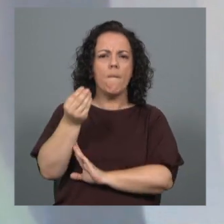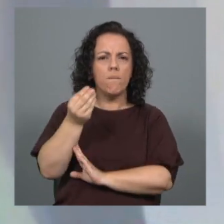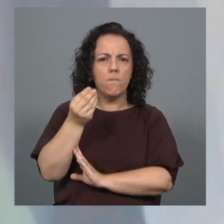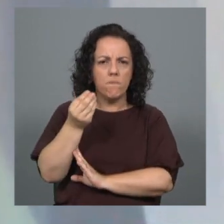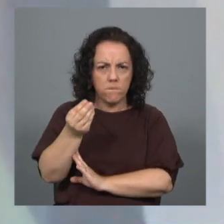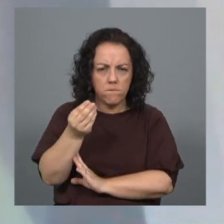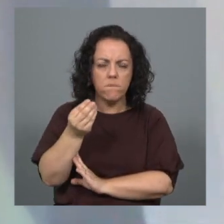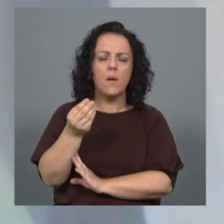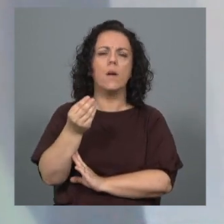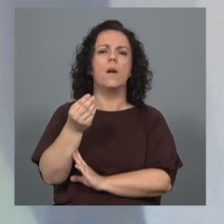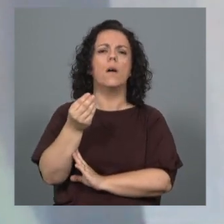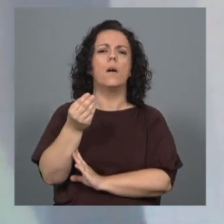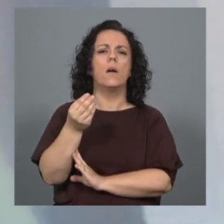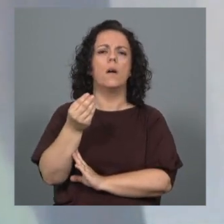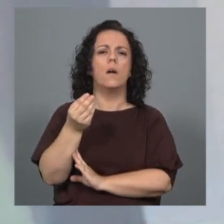com